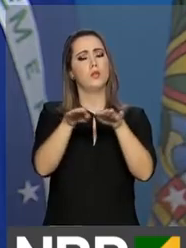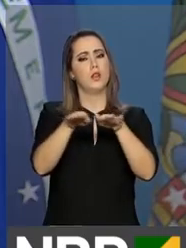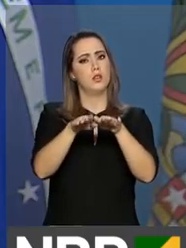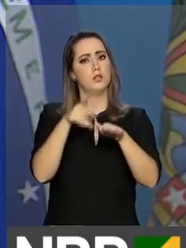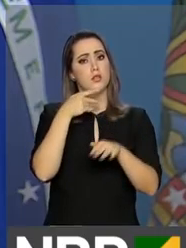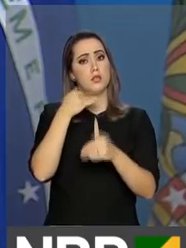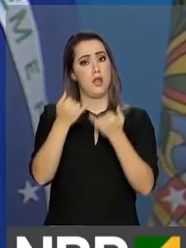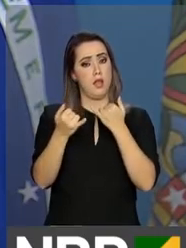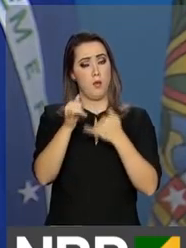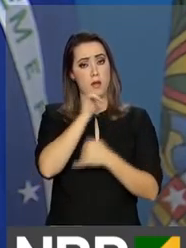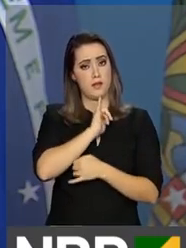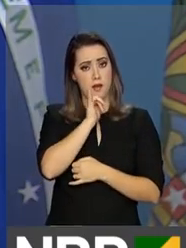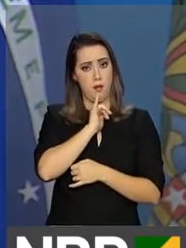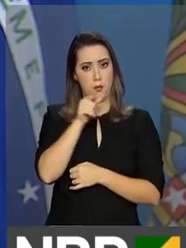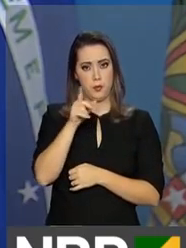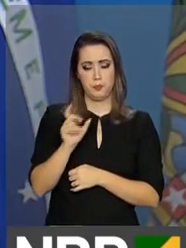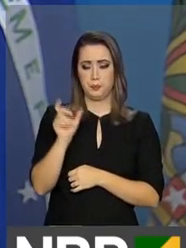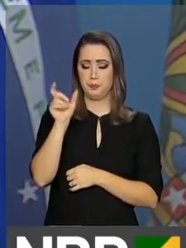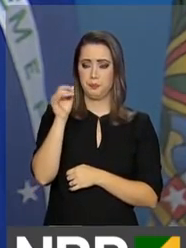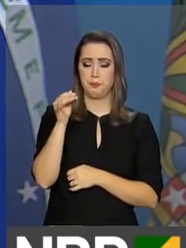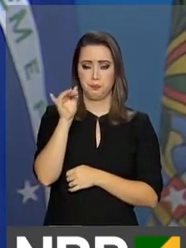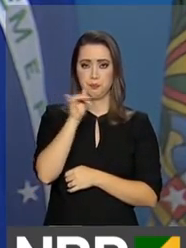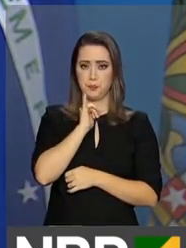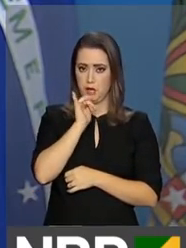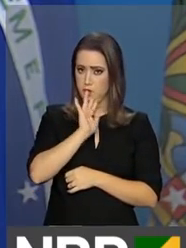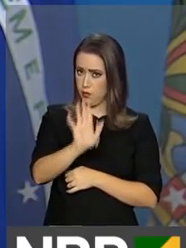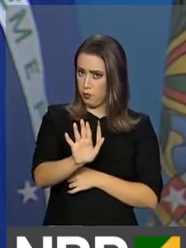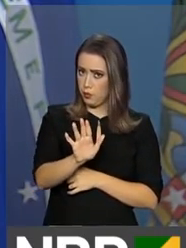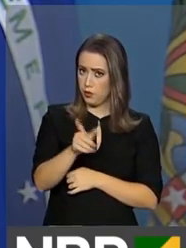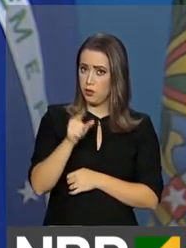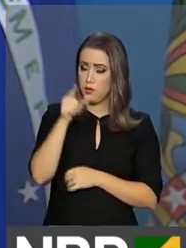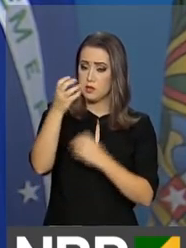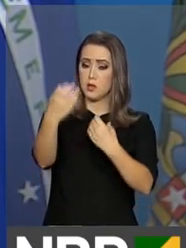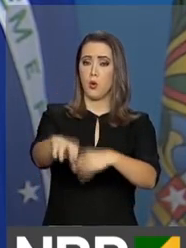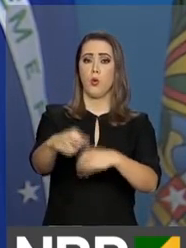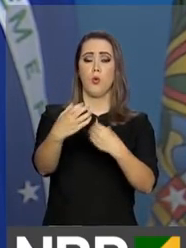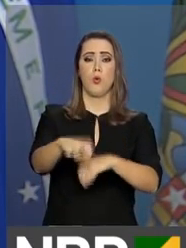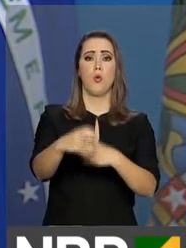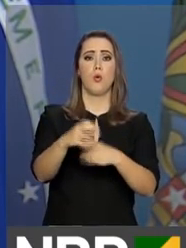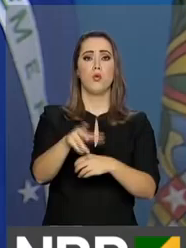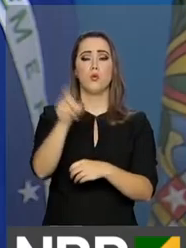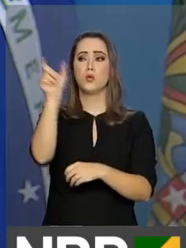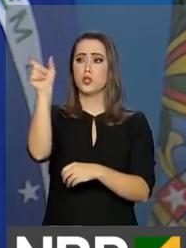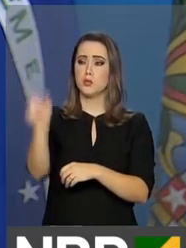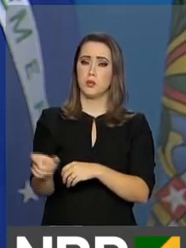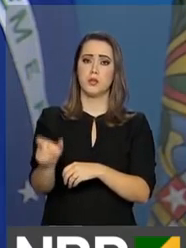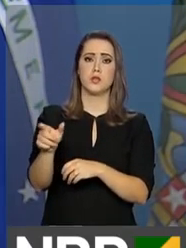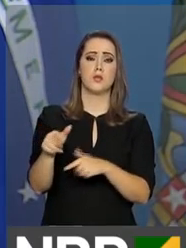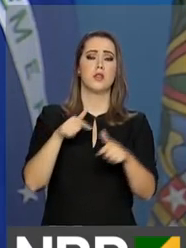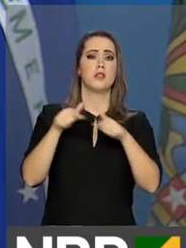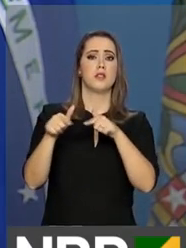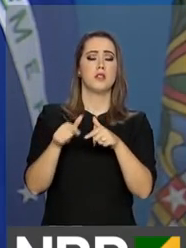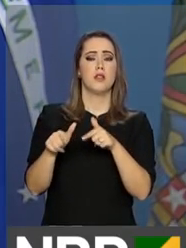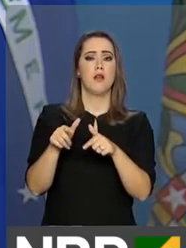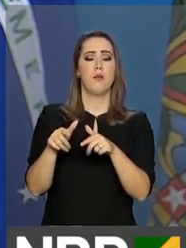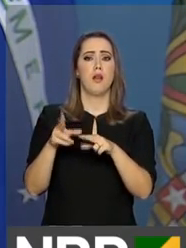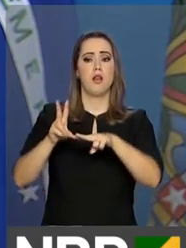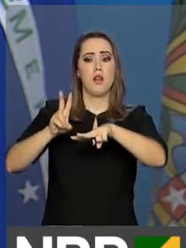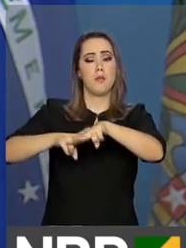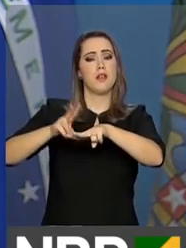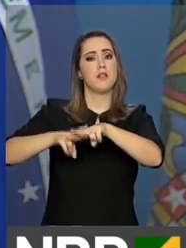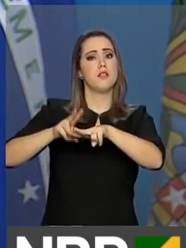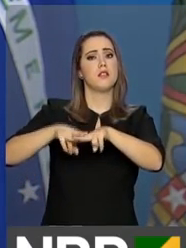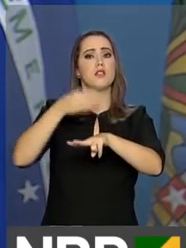você dá um exemplo clássico. Você tem um concurso para carcereiro da penitenciária masculina ou